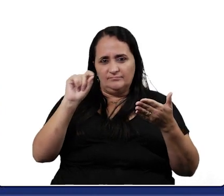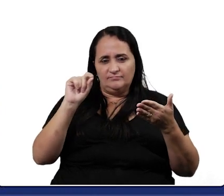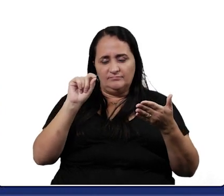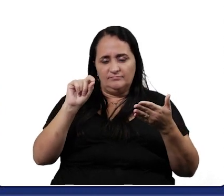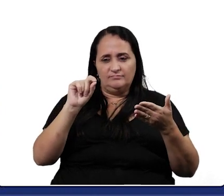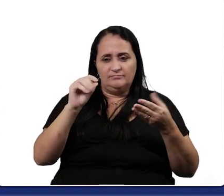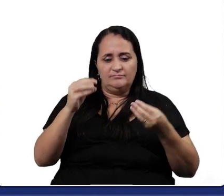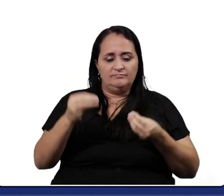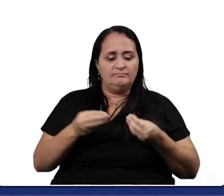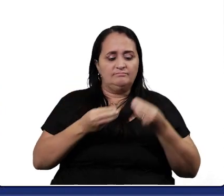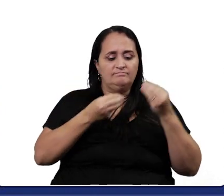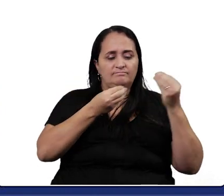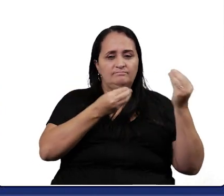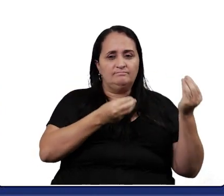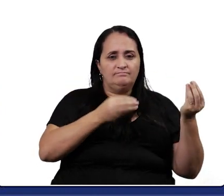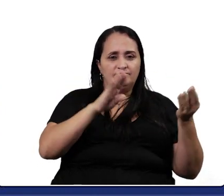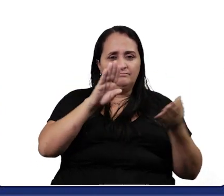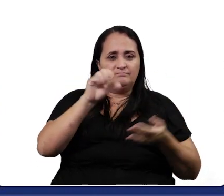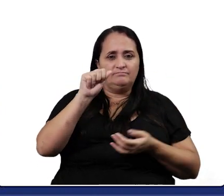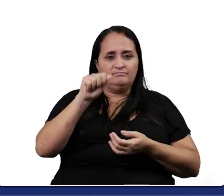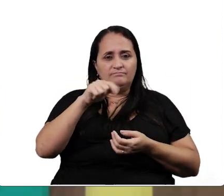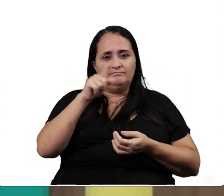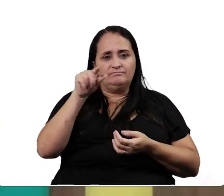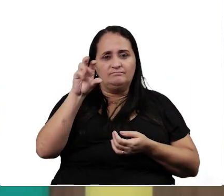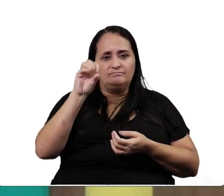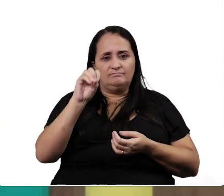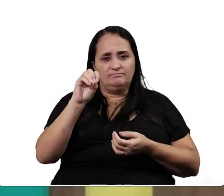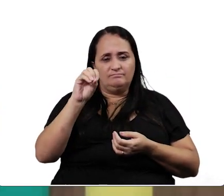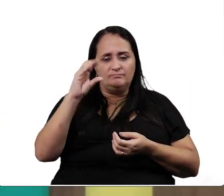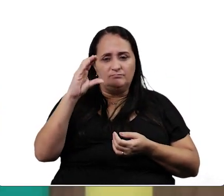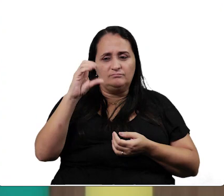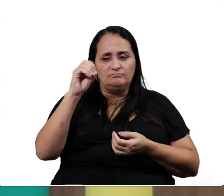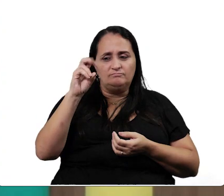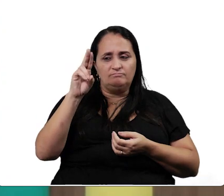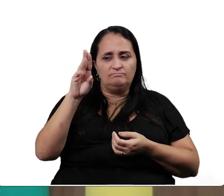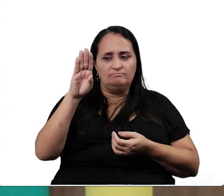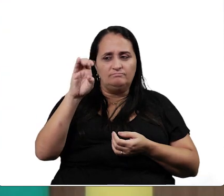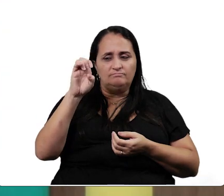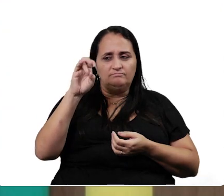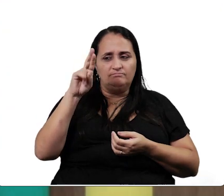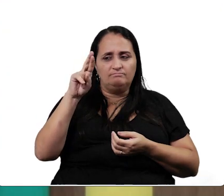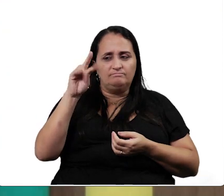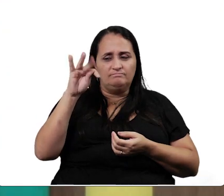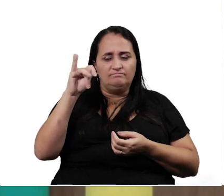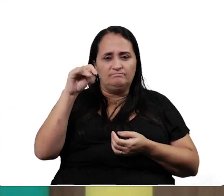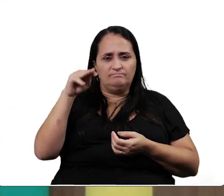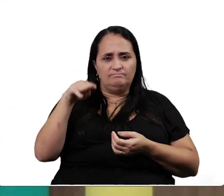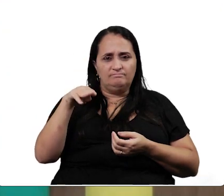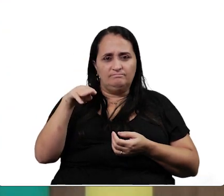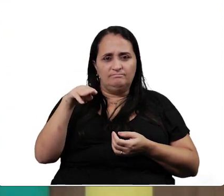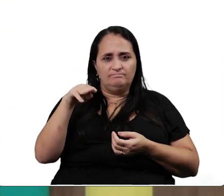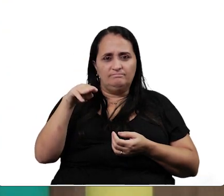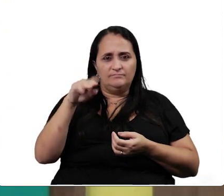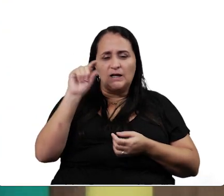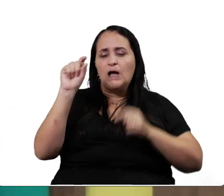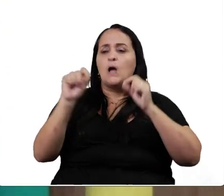atribuída ao Barão de Coubertin. Agora, a pegadinha nessa questão está justamente na